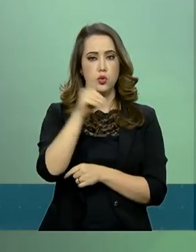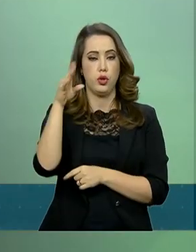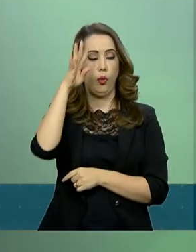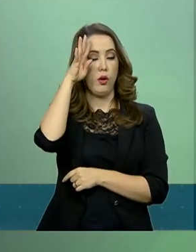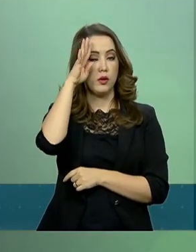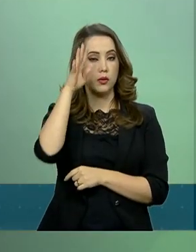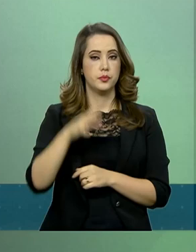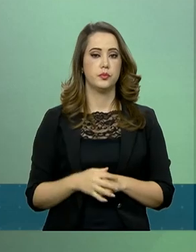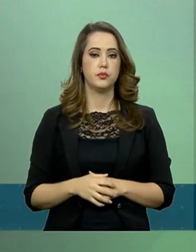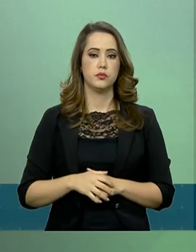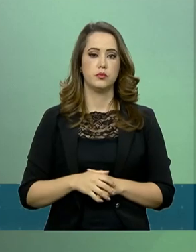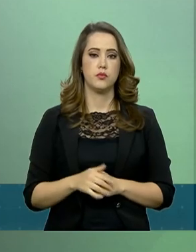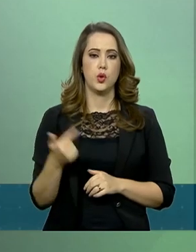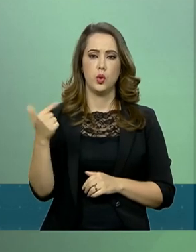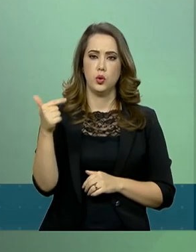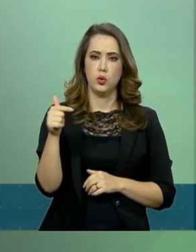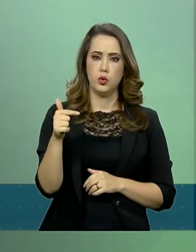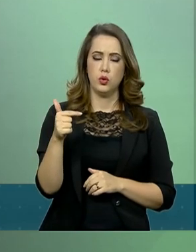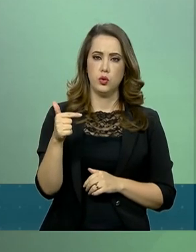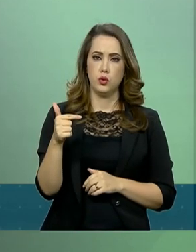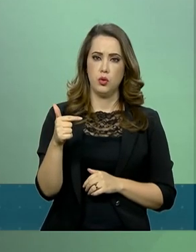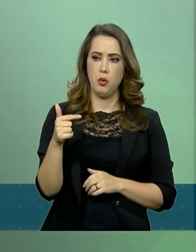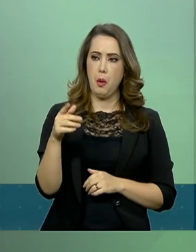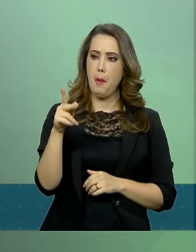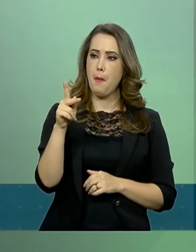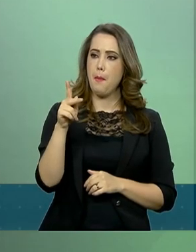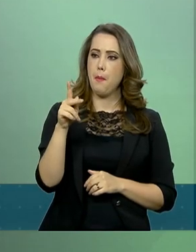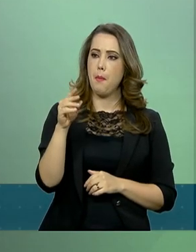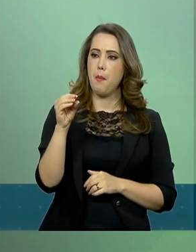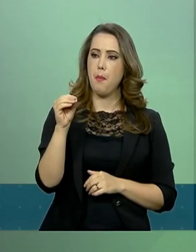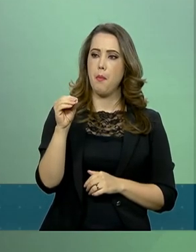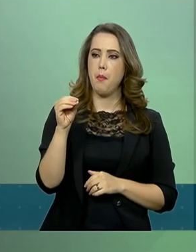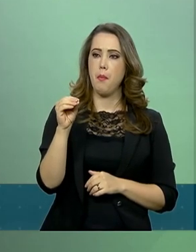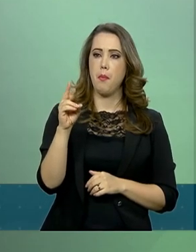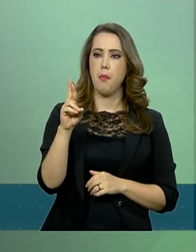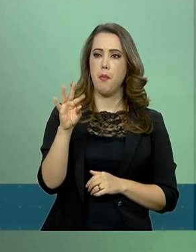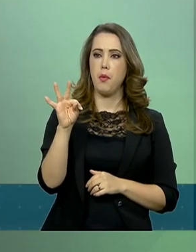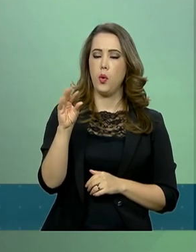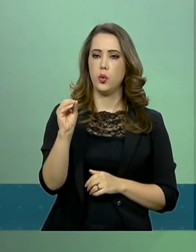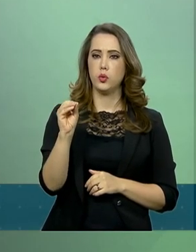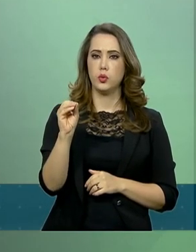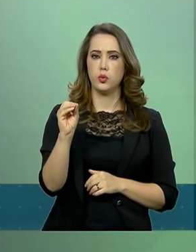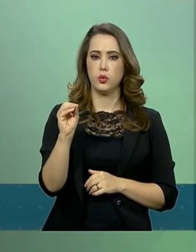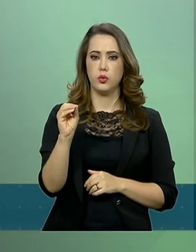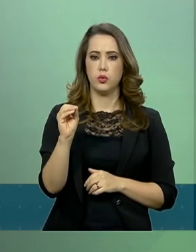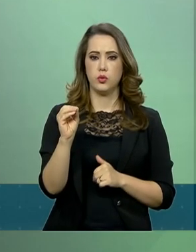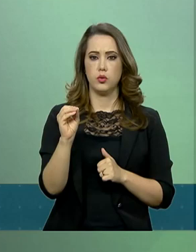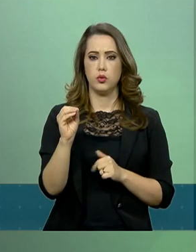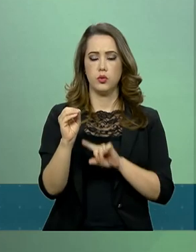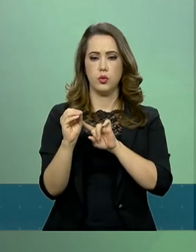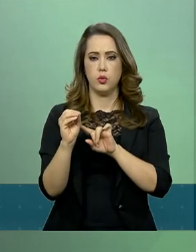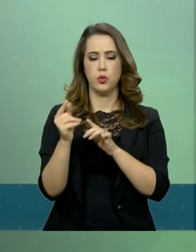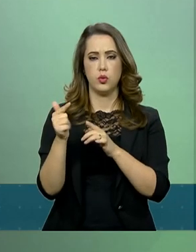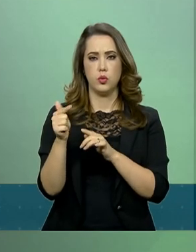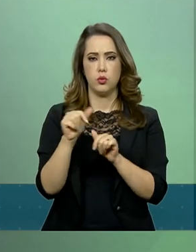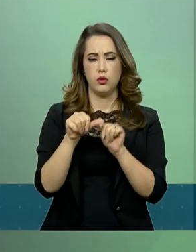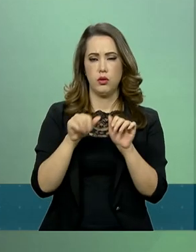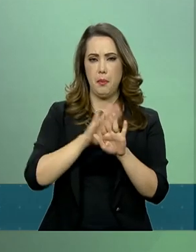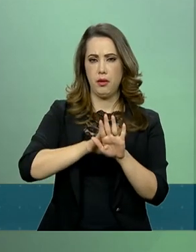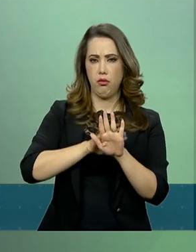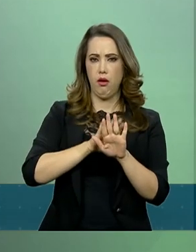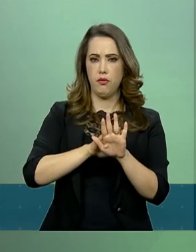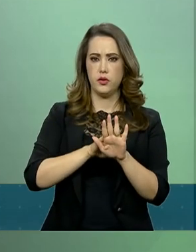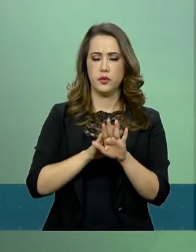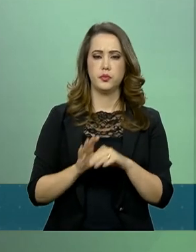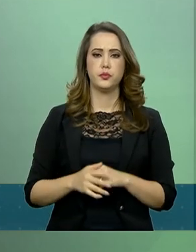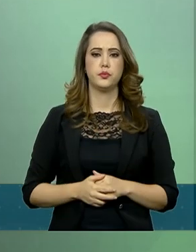sem trocadilhos porto com o transporte terrestre é boa noite pode